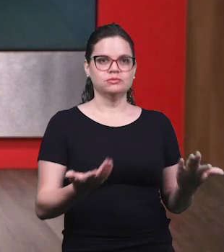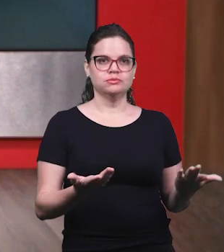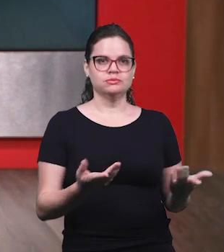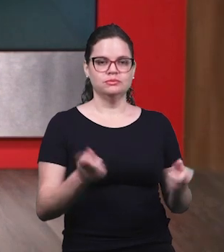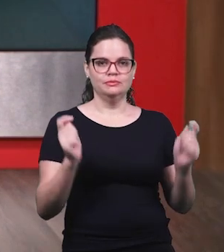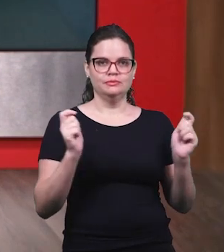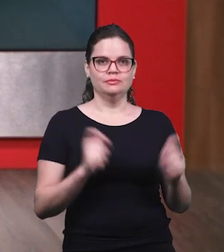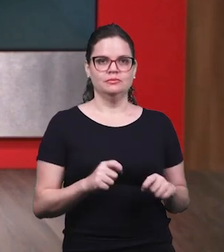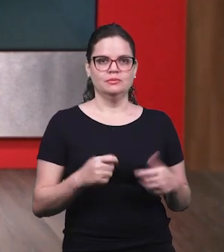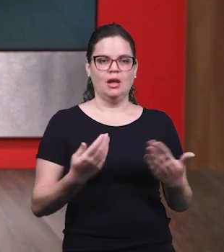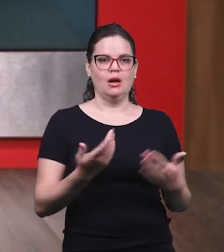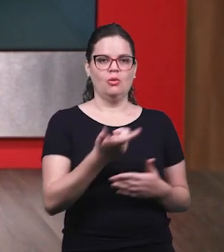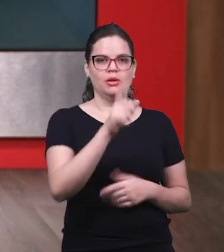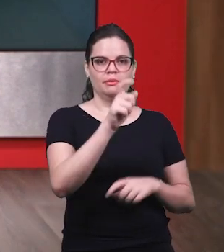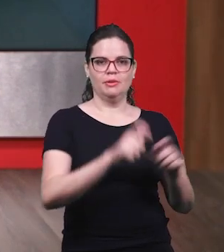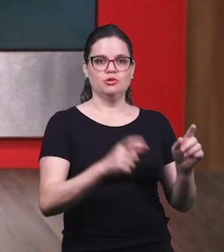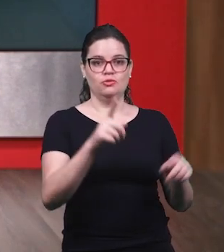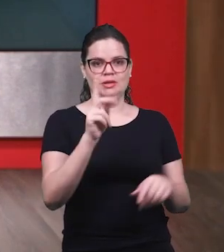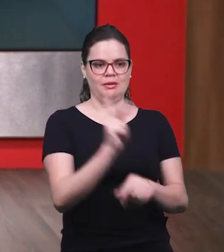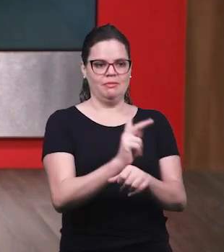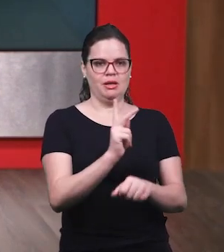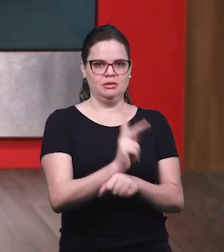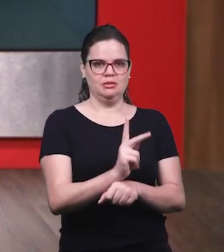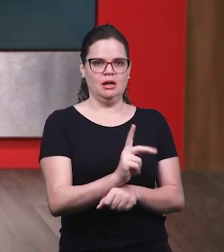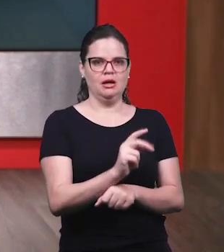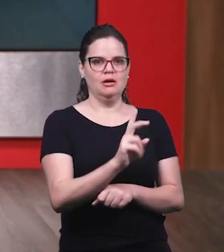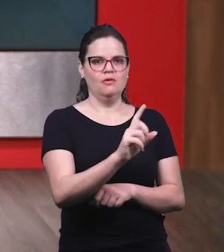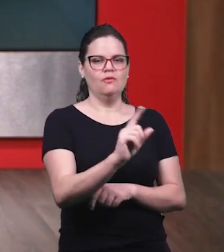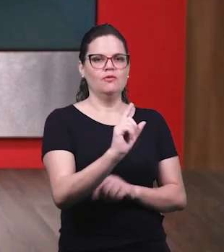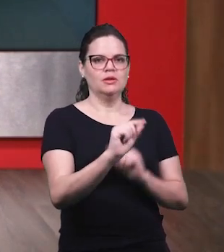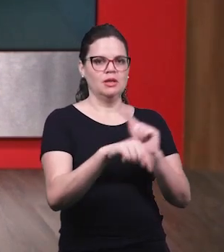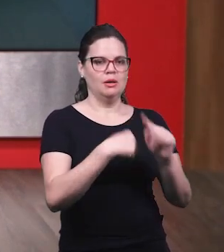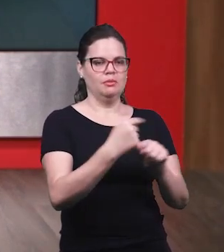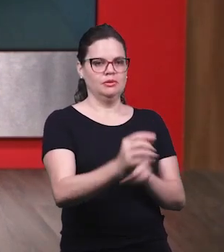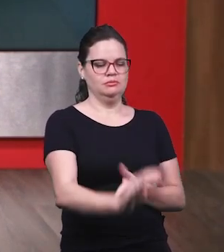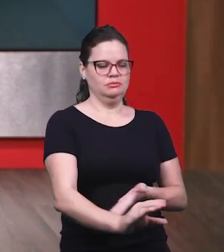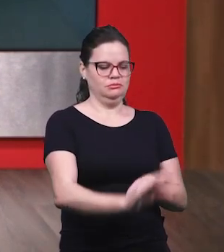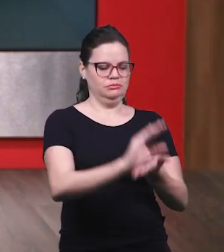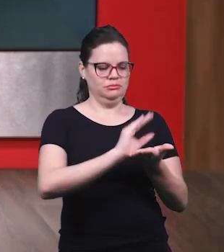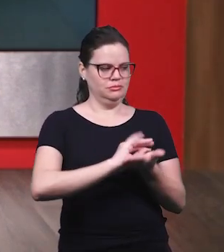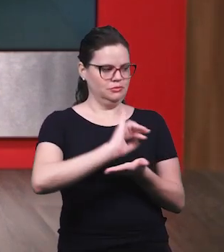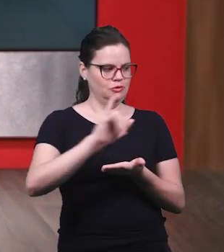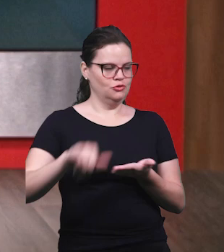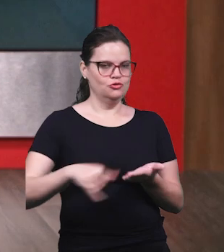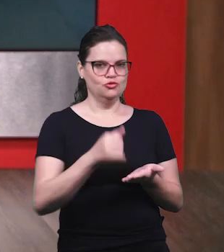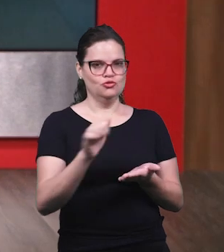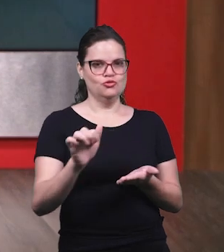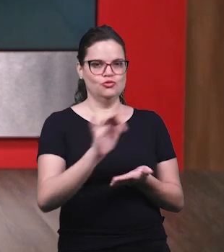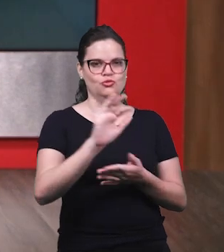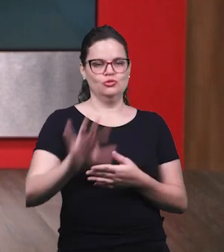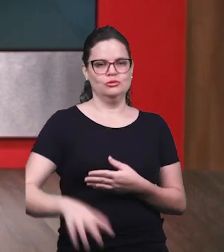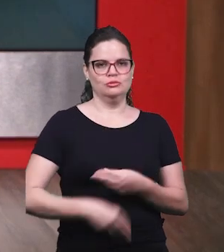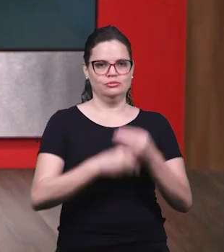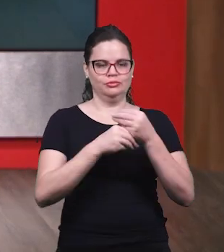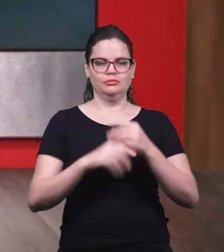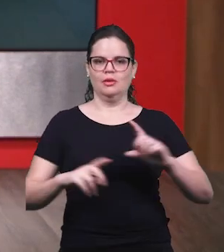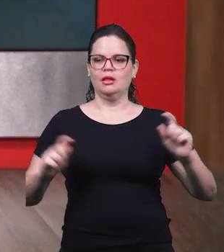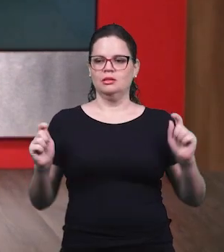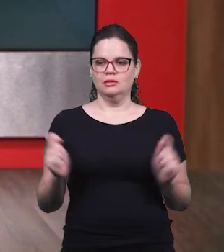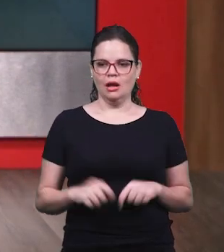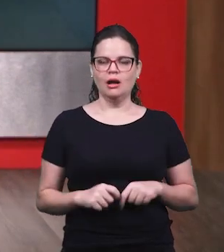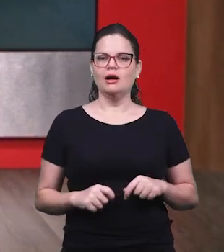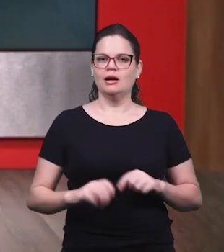desse dinheiro a um terceiro, você vai ter juro contribuindo para